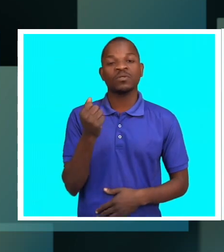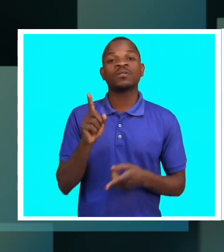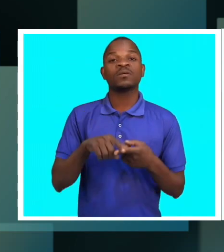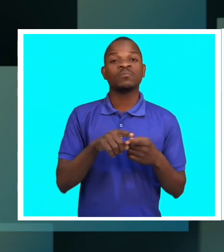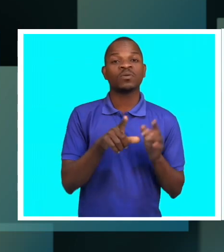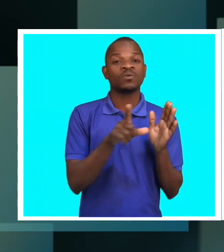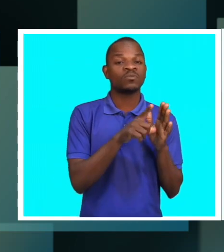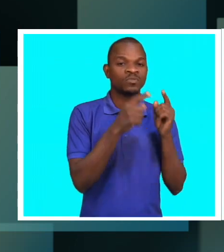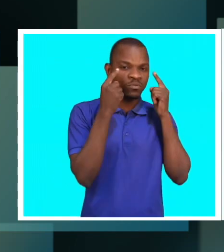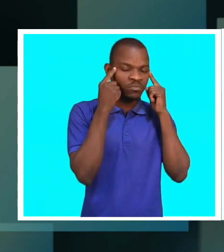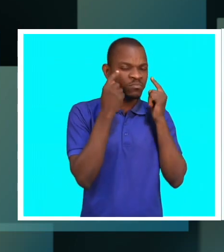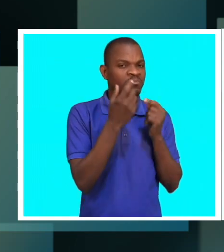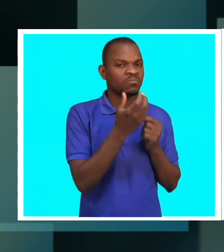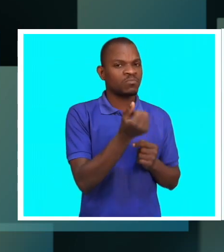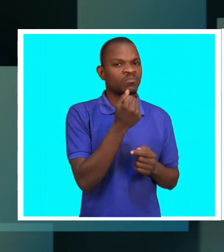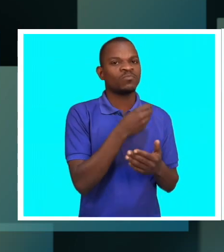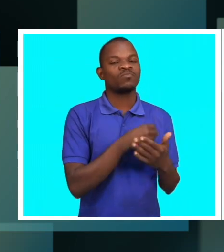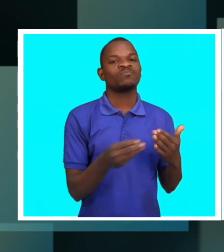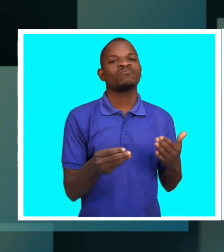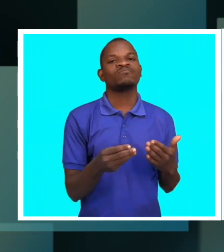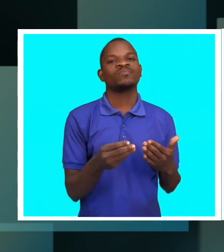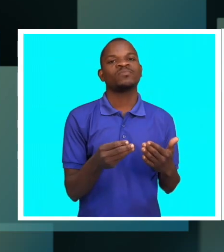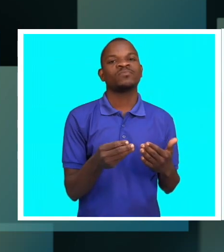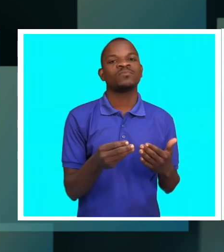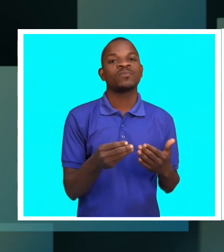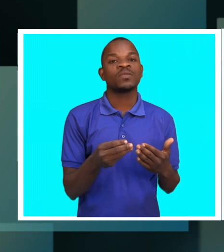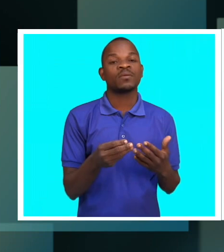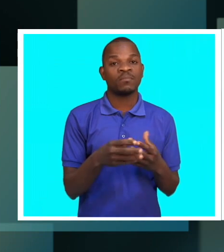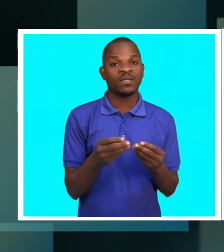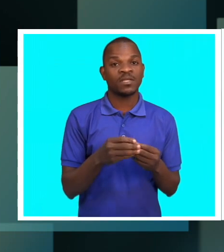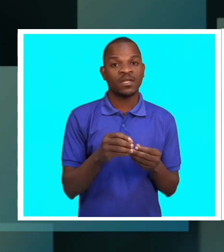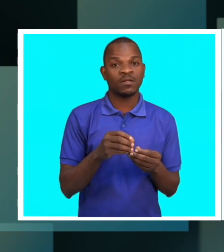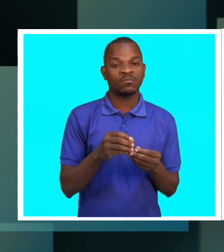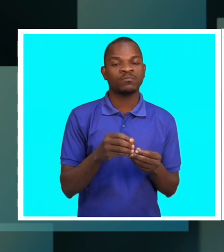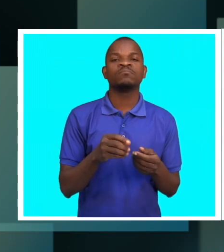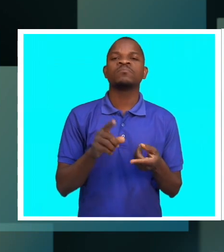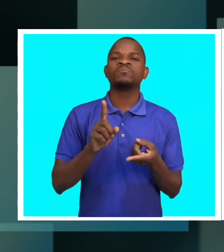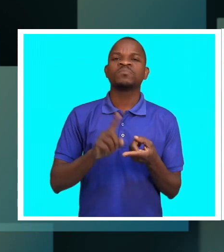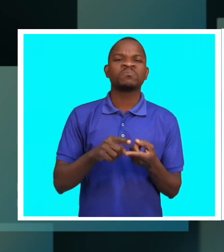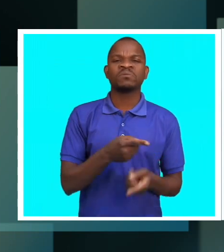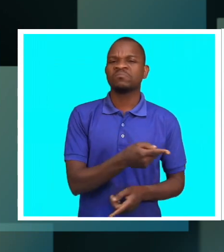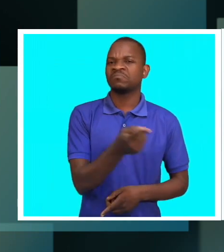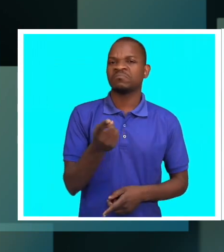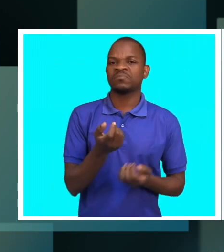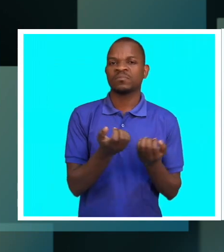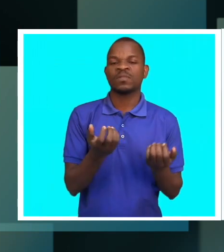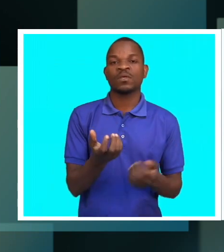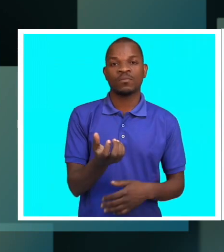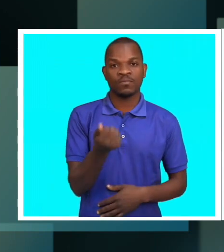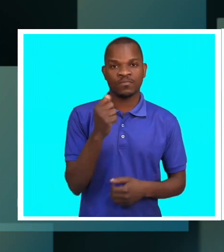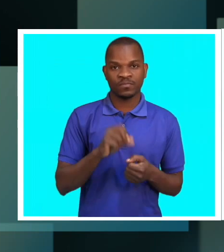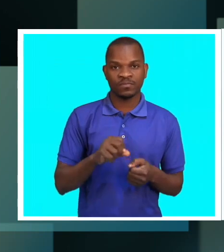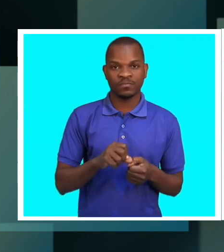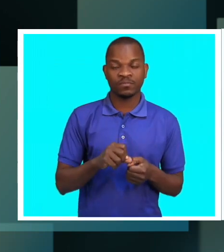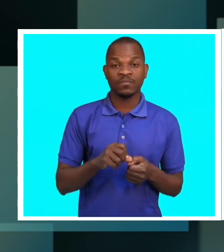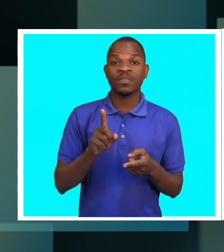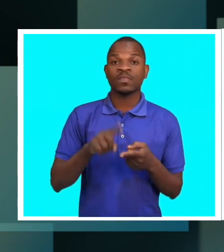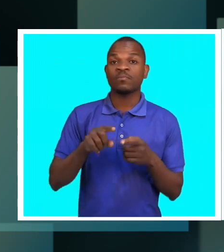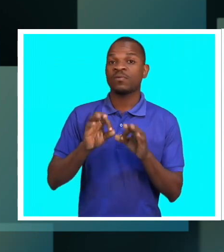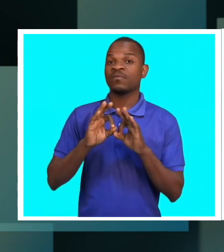em qualquer loja chinesa também pode se encontrar o volante. E como todas as crianças jogam bastante. E